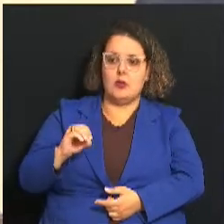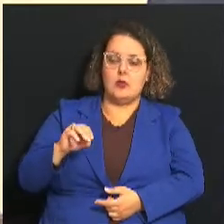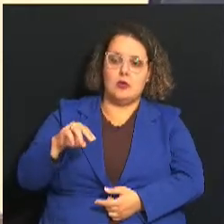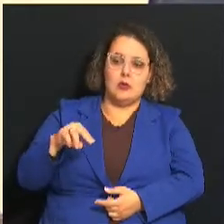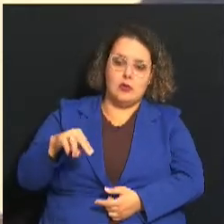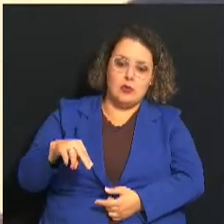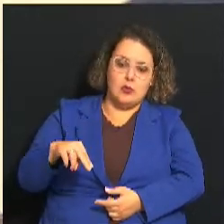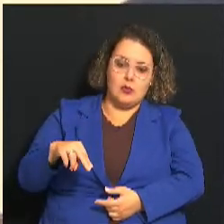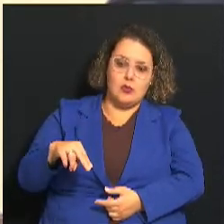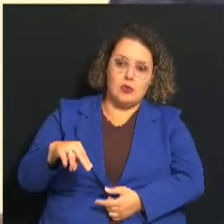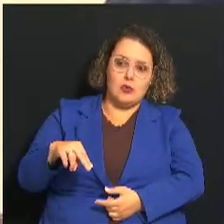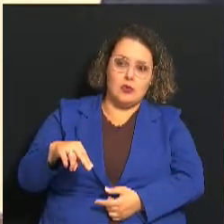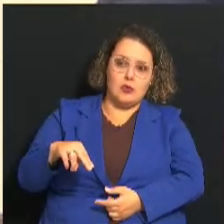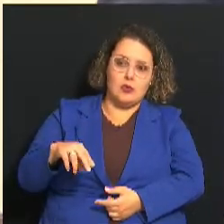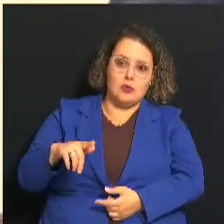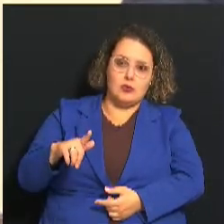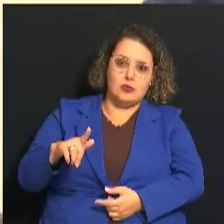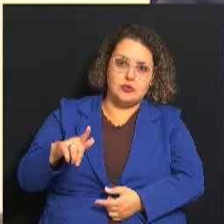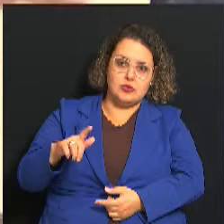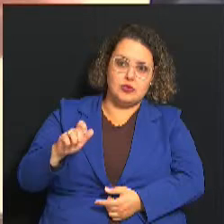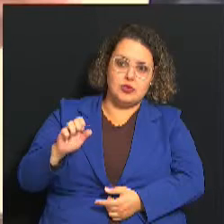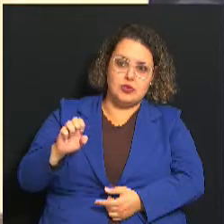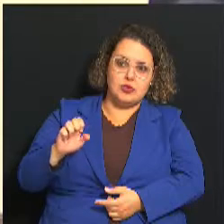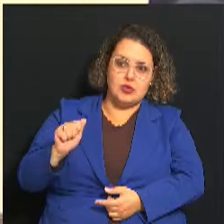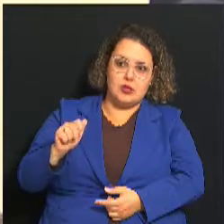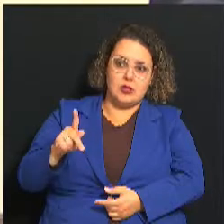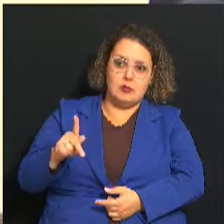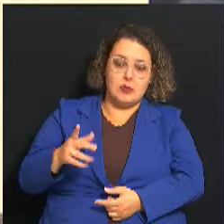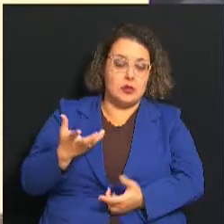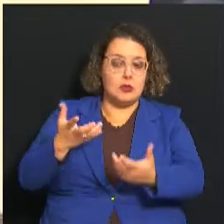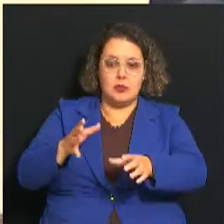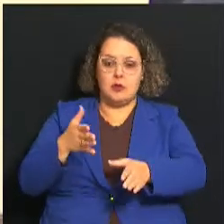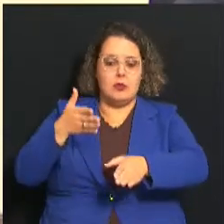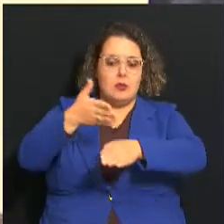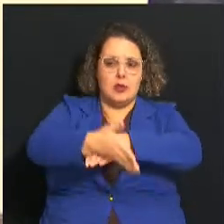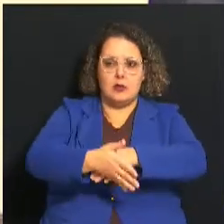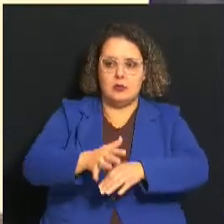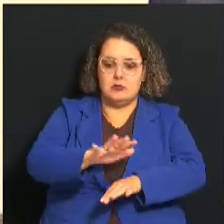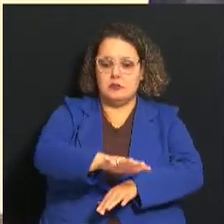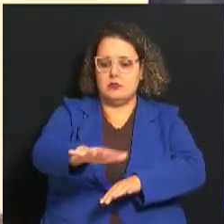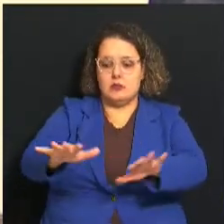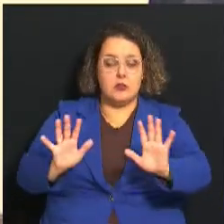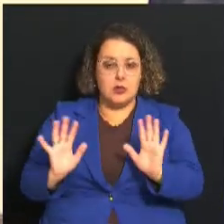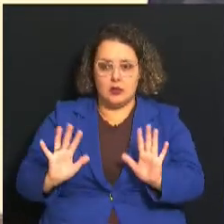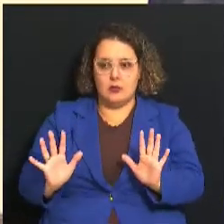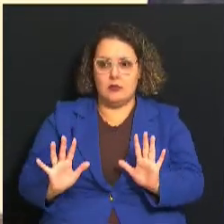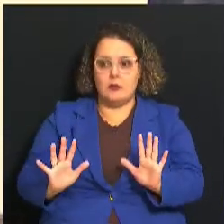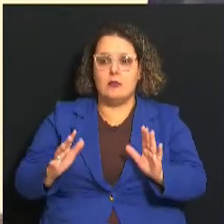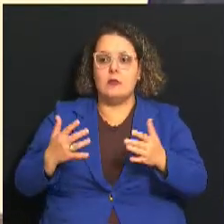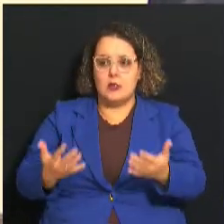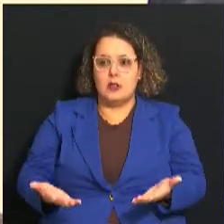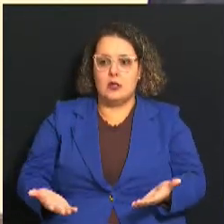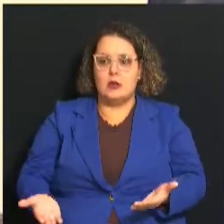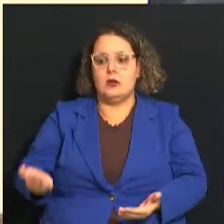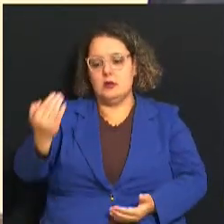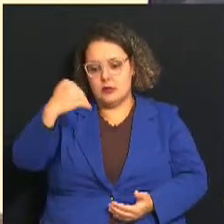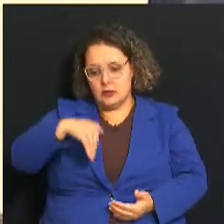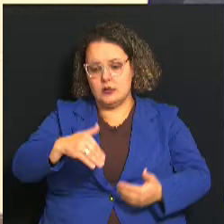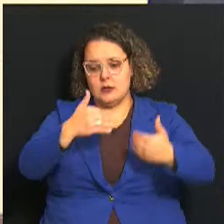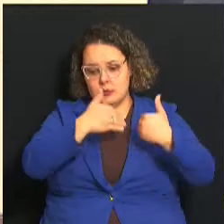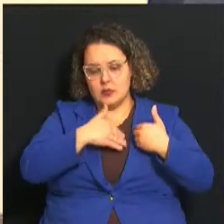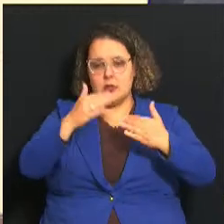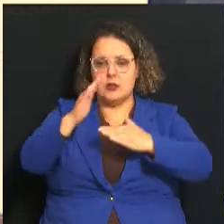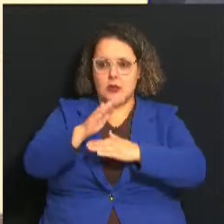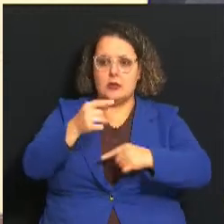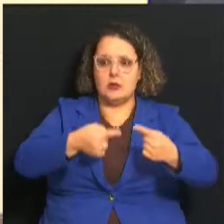iniciativas que têm as suas competências, a gente não quer invadir seara de ninguém. mas é trazer para a Câmara também esse debate,